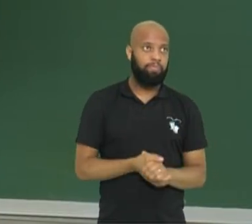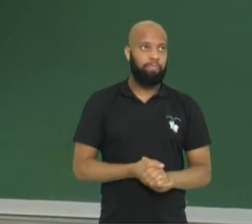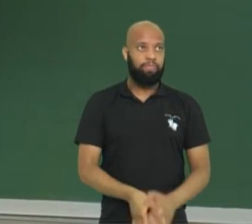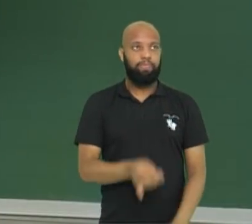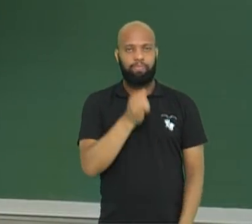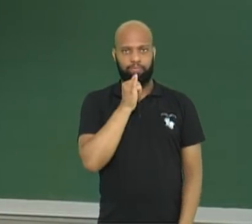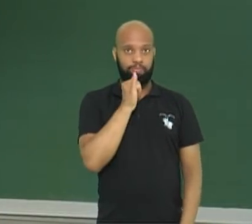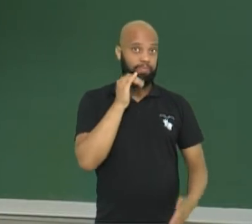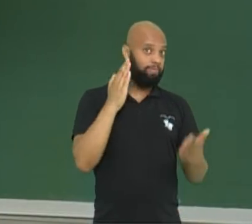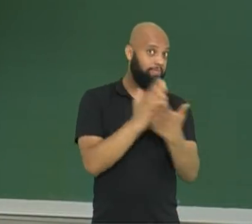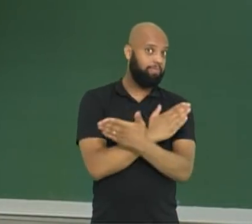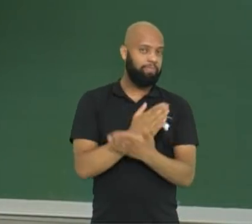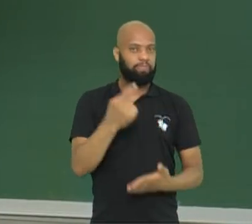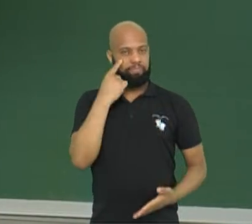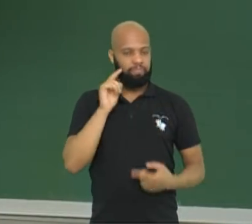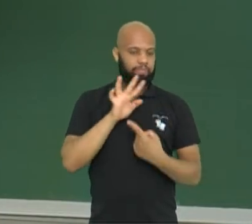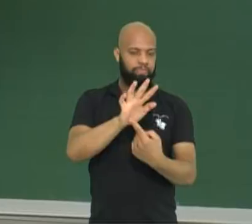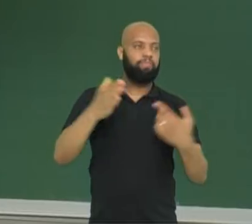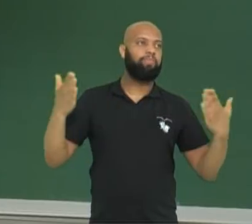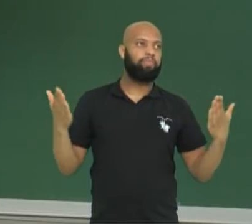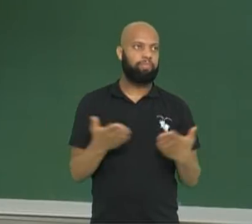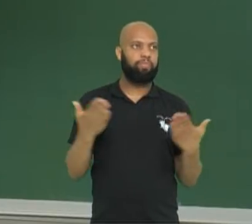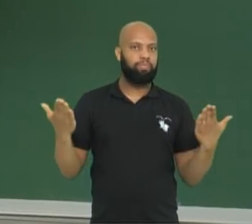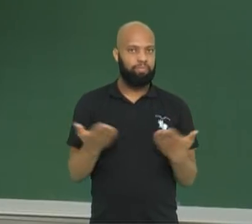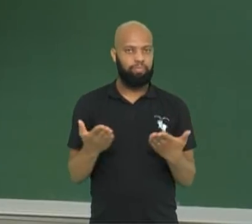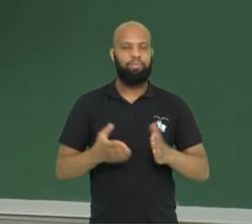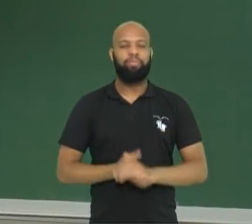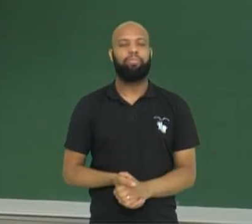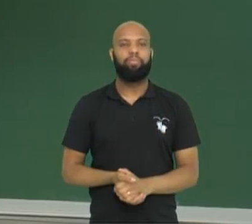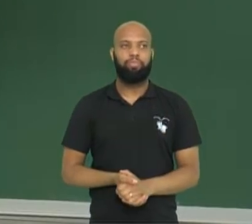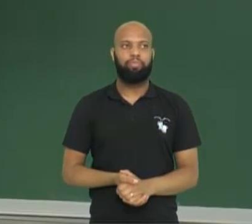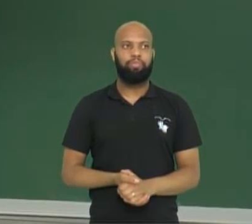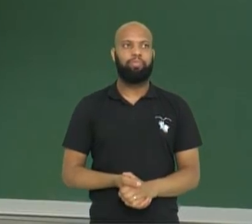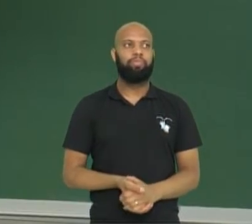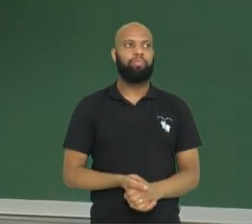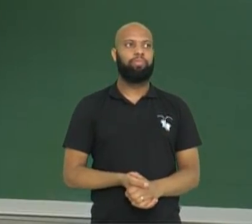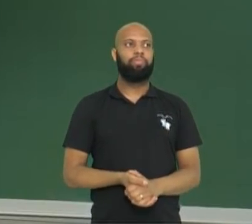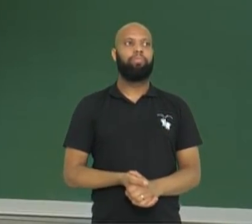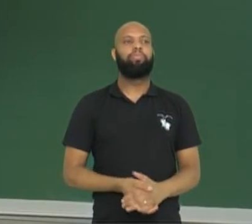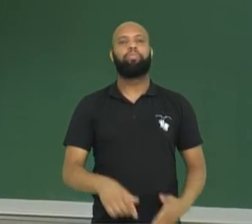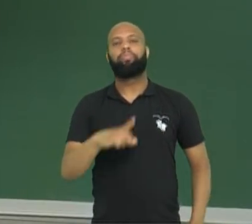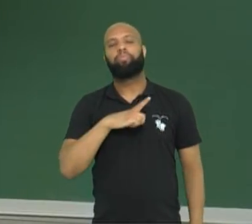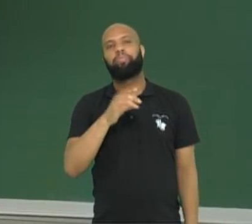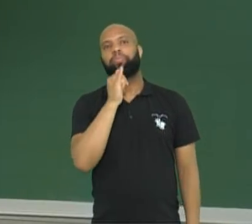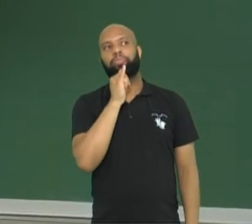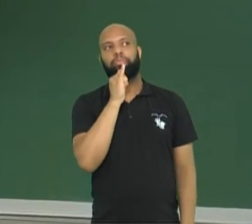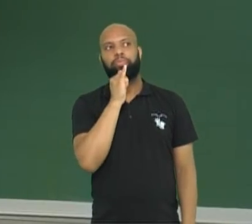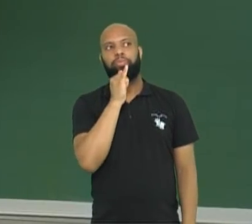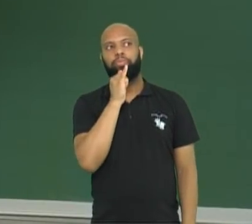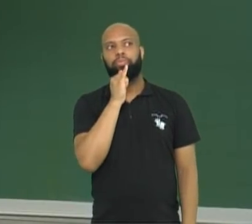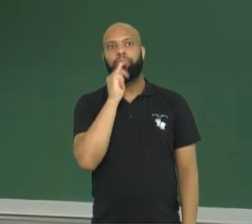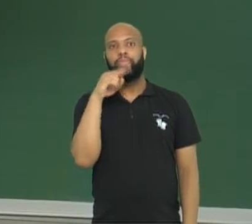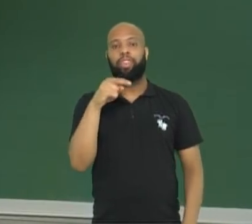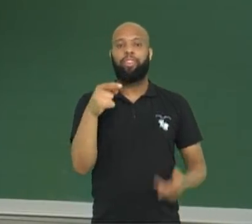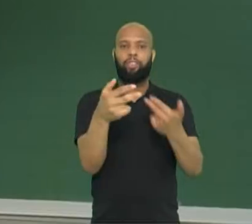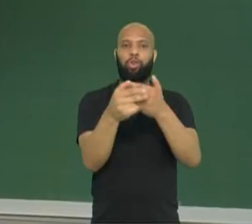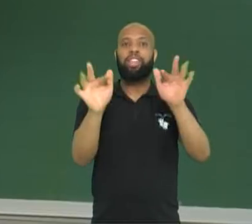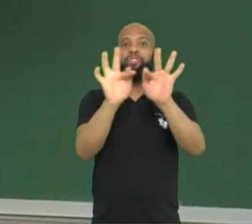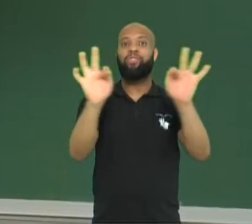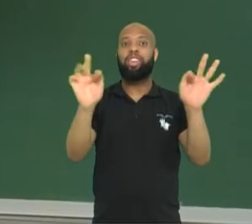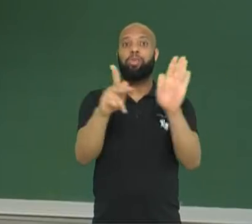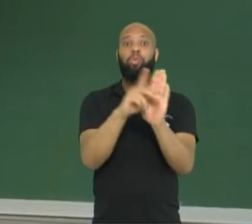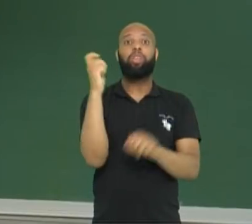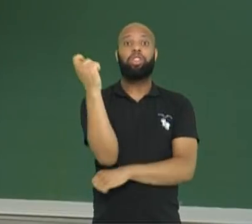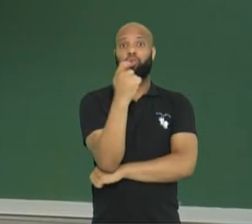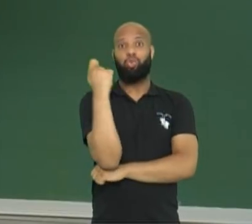Então, vamos ver algumas, né, destas expressões, né? Então, nós temos lá, por exemplo, expressões gaúchas, né?